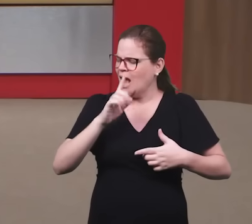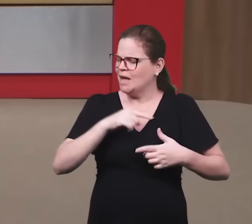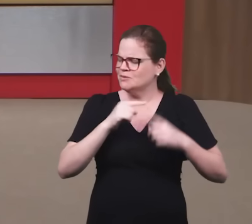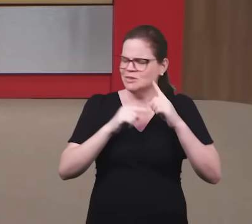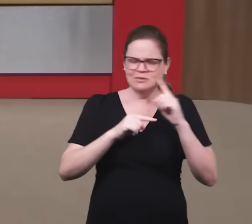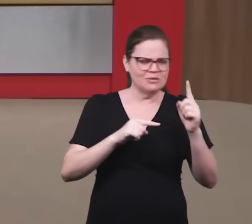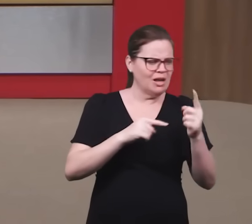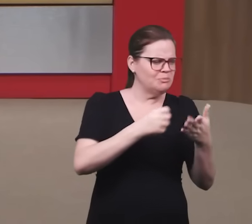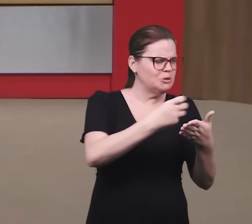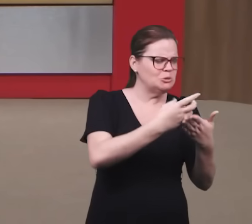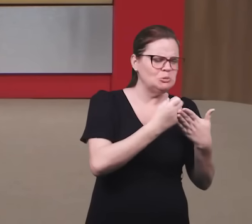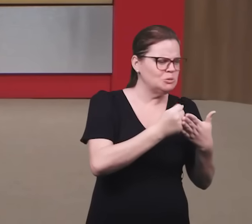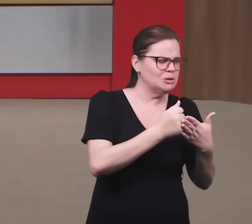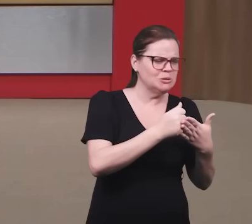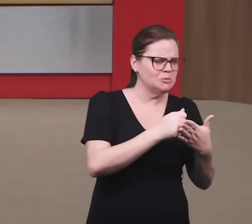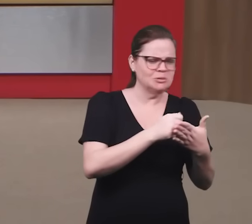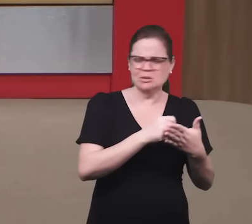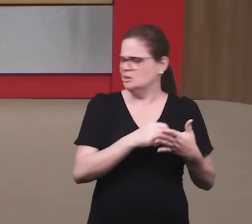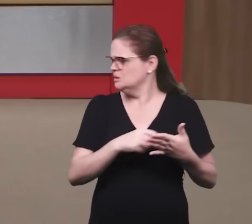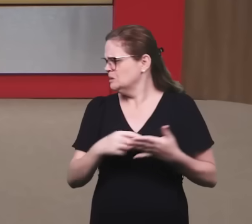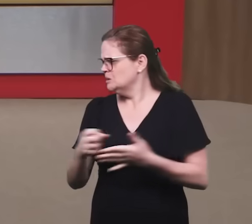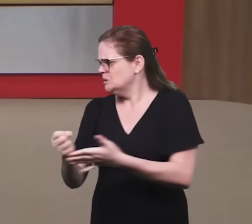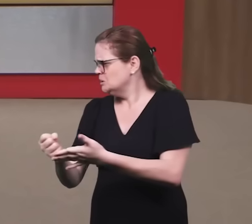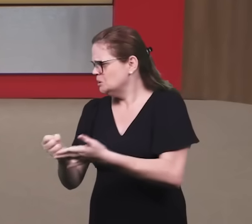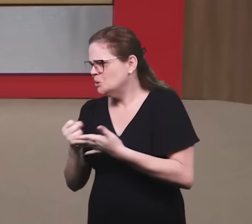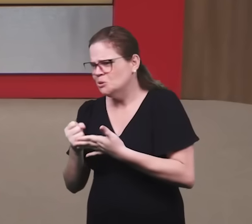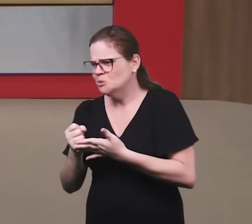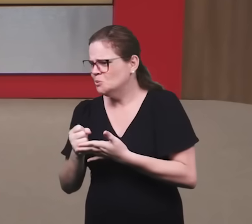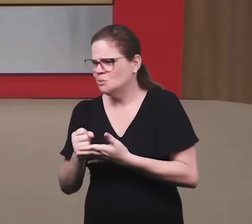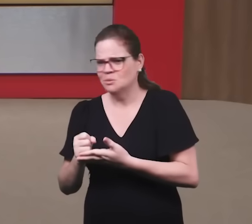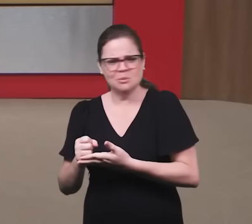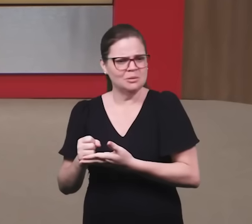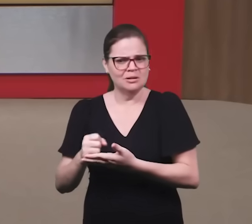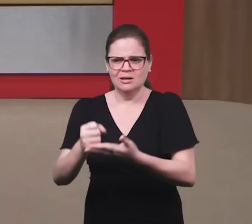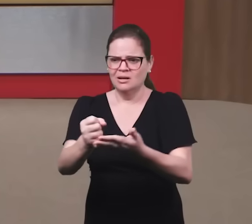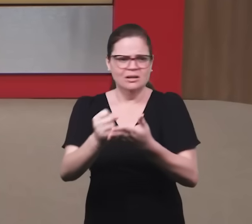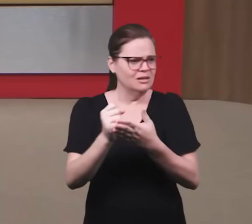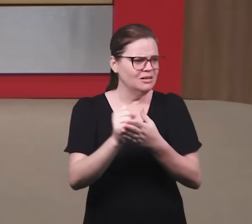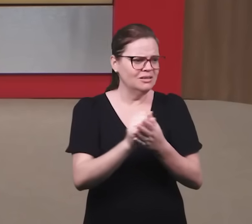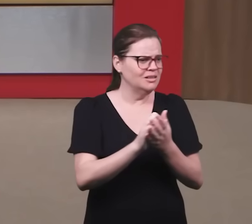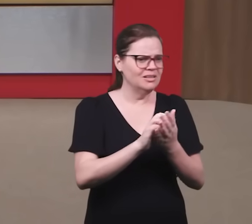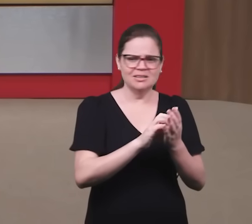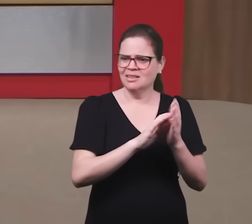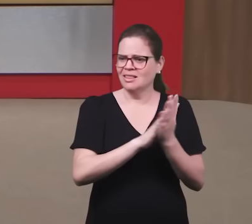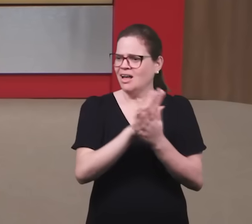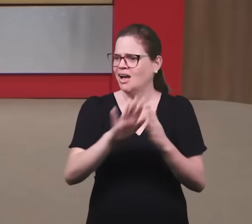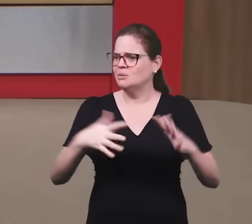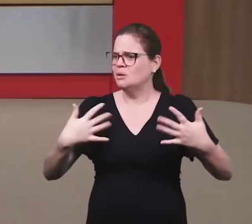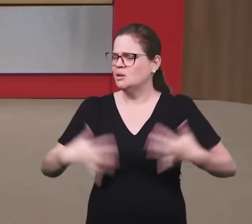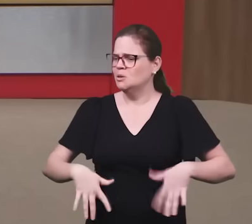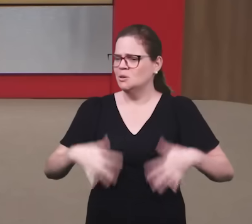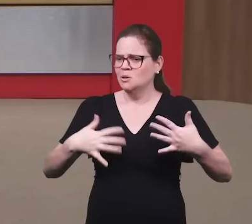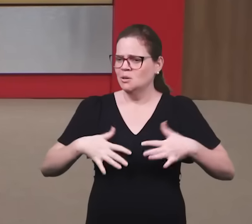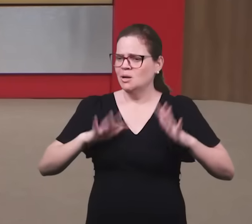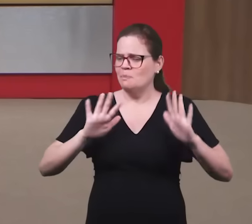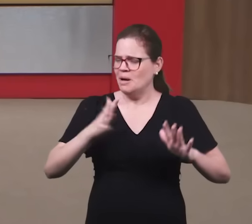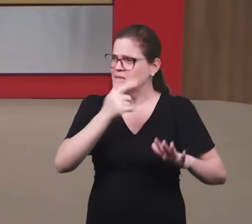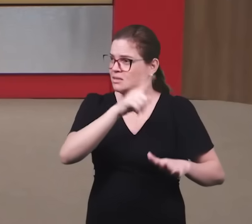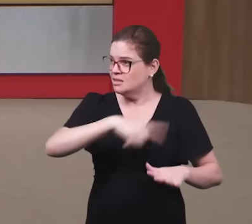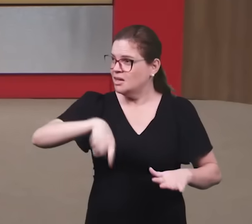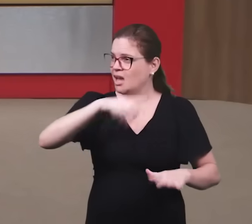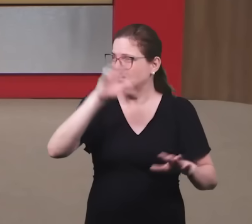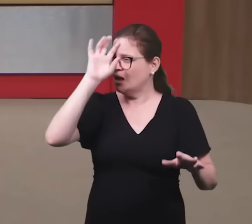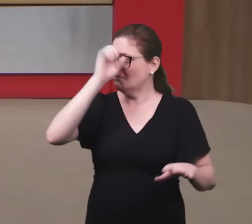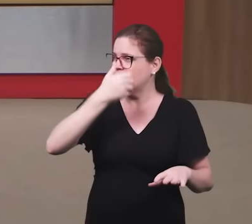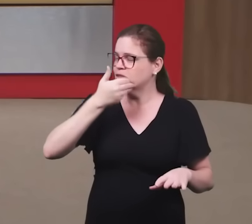há escape, para o outro não há solução, mas nós temos que olhar para o alto. É